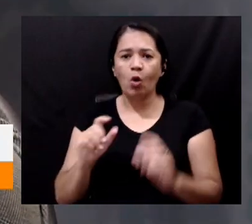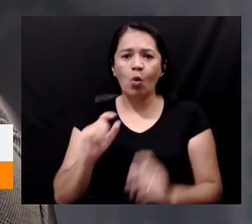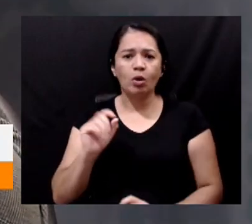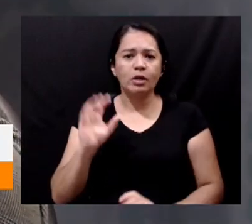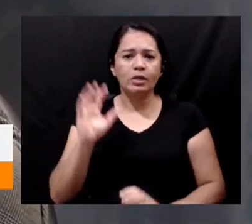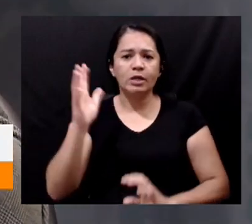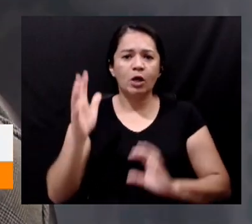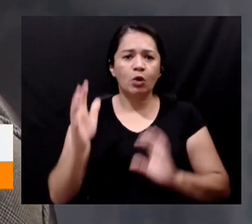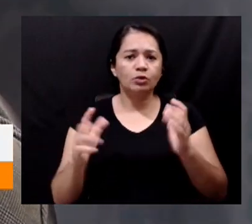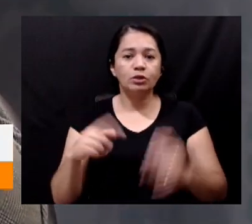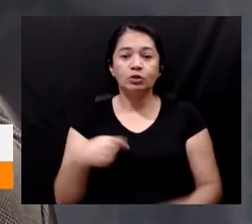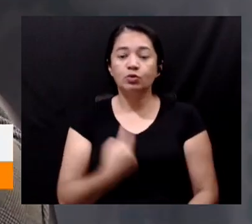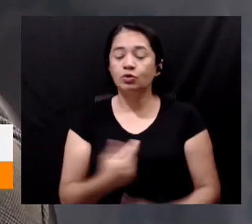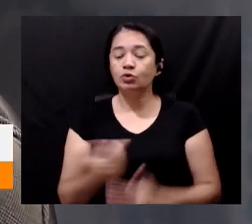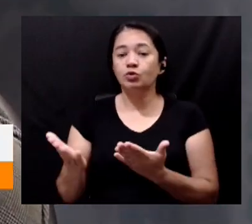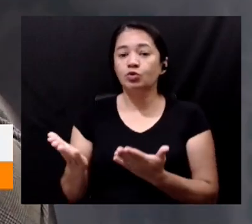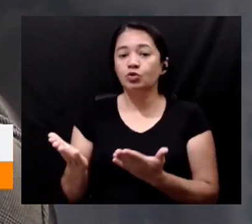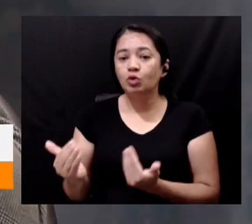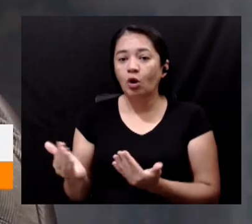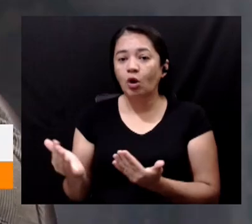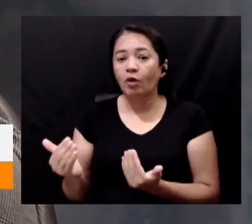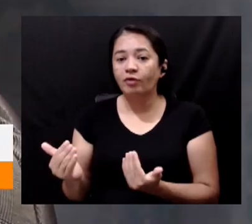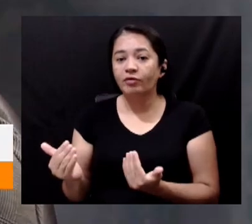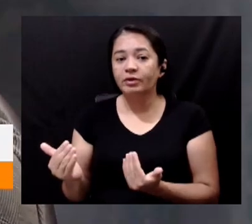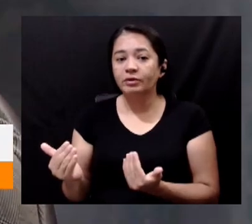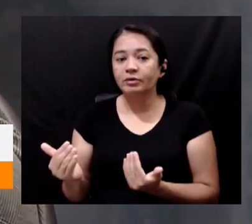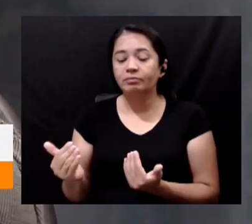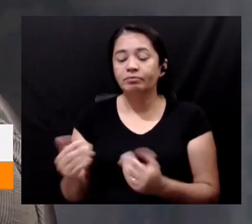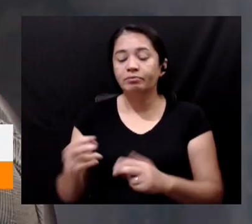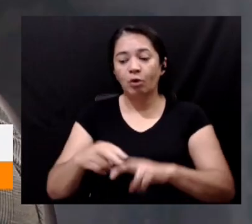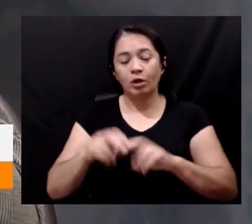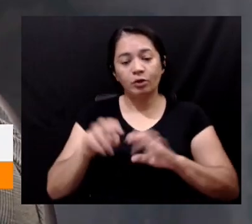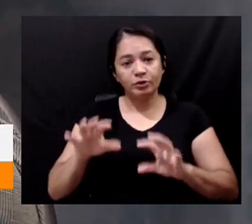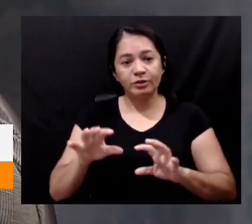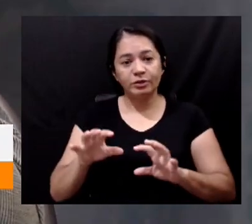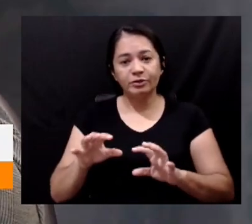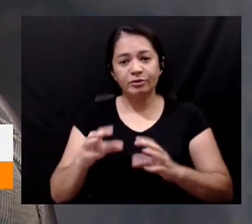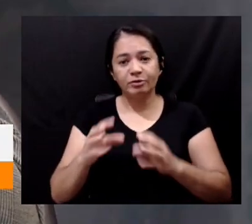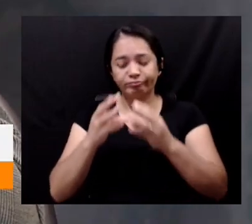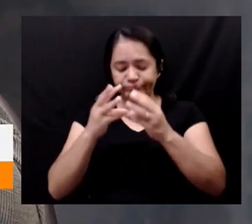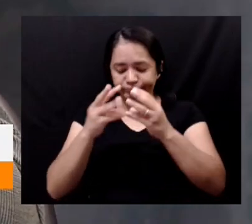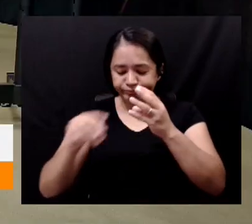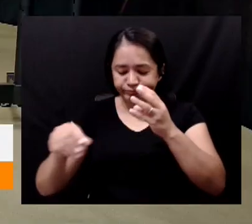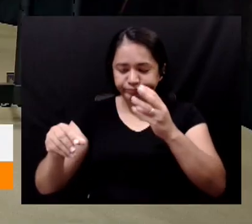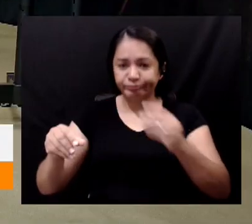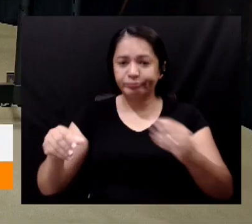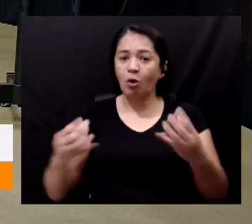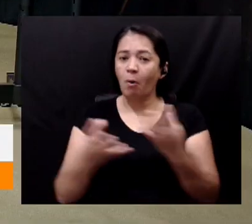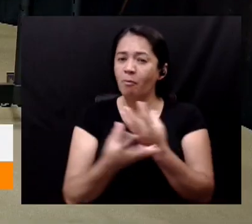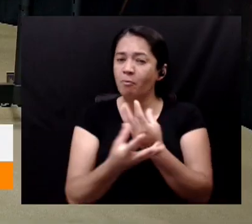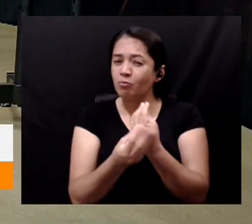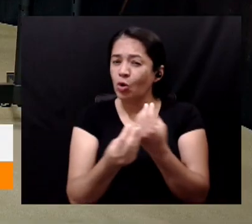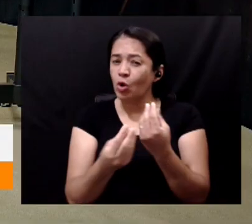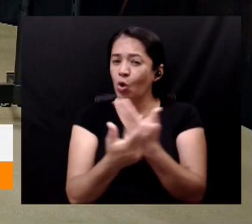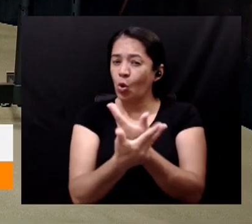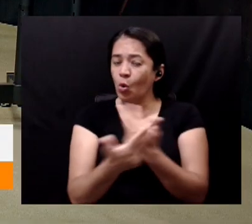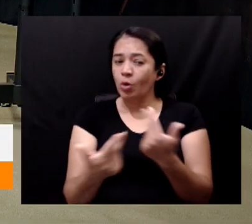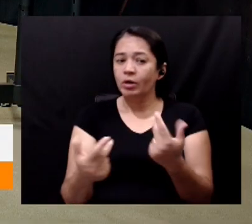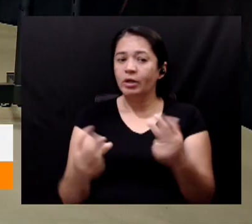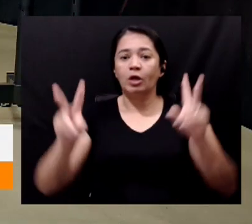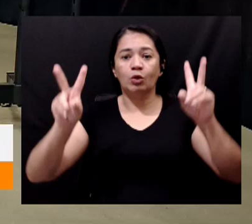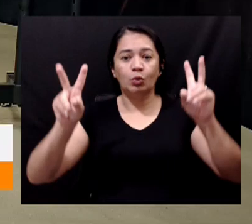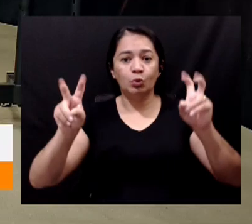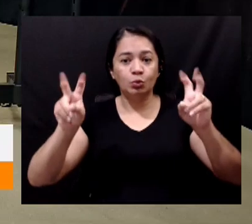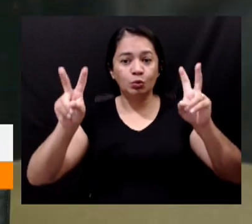jovens, né, com essa situação. Isso deflagra um monte de coisa, na verdade, né. É um tema muito importante,